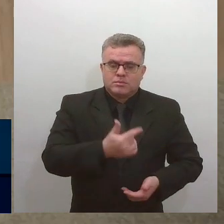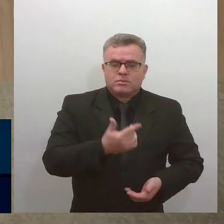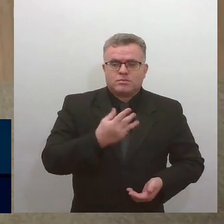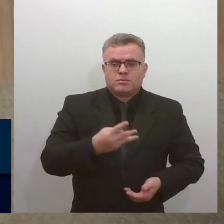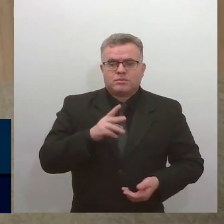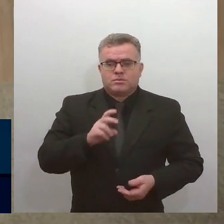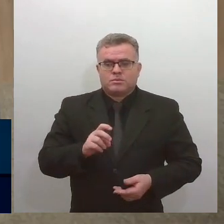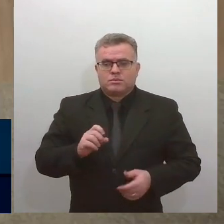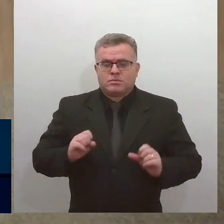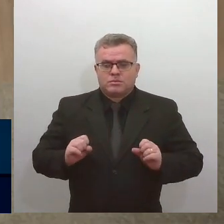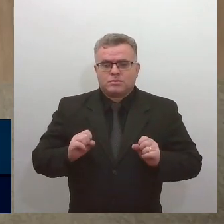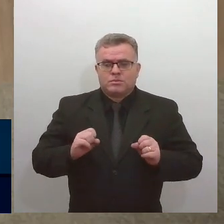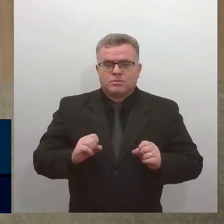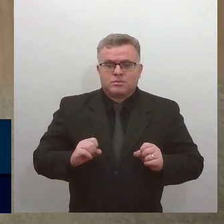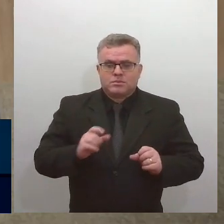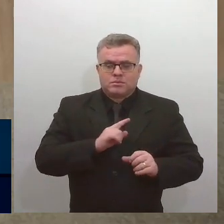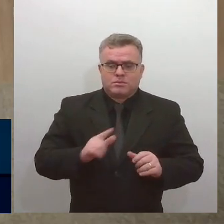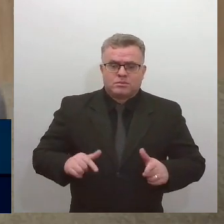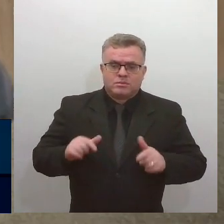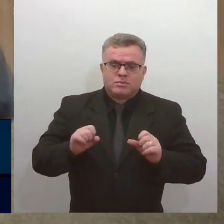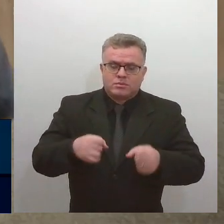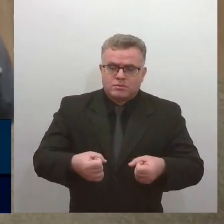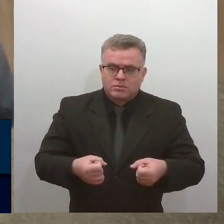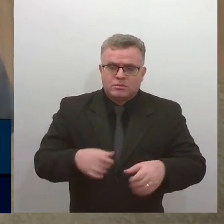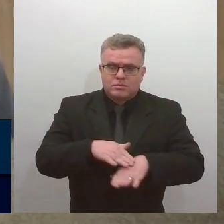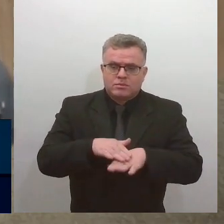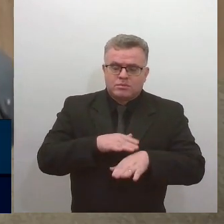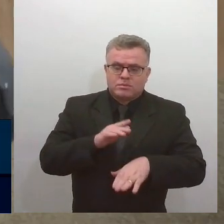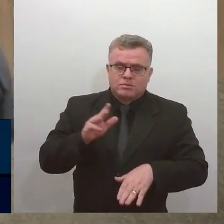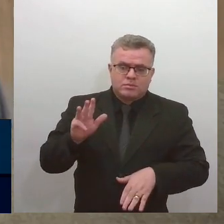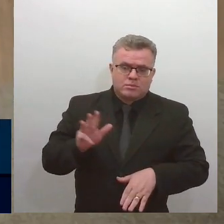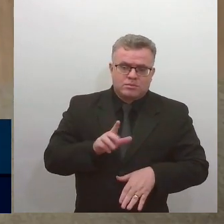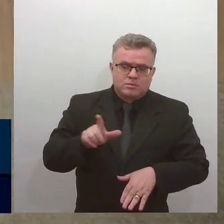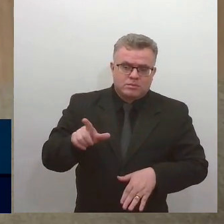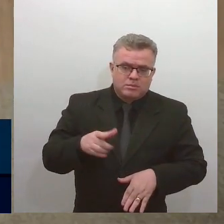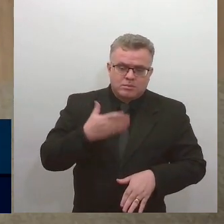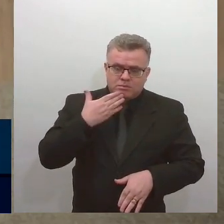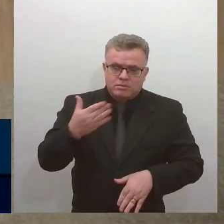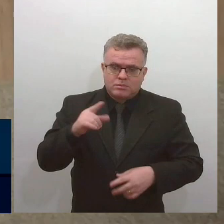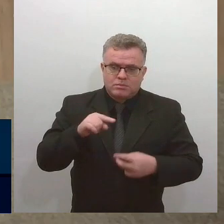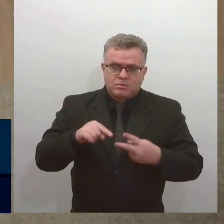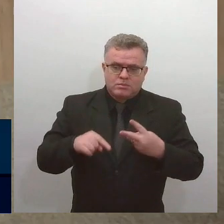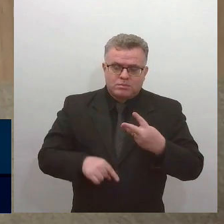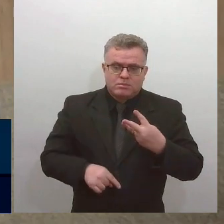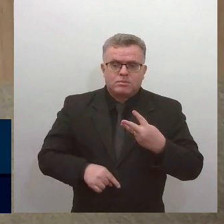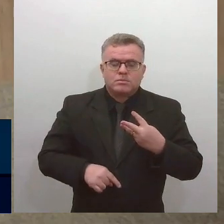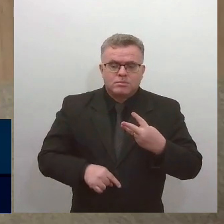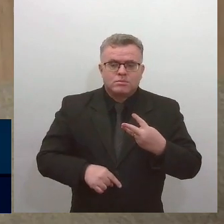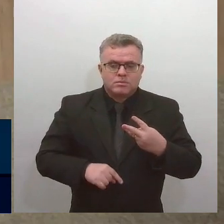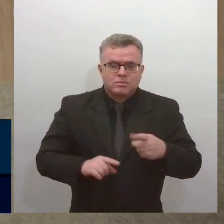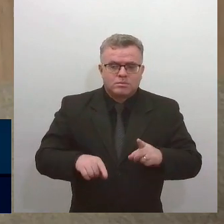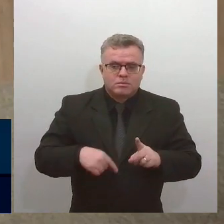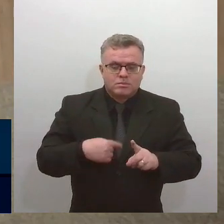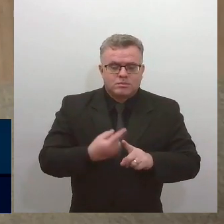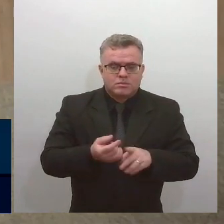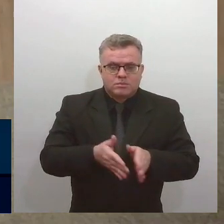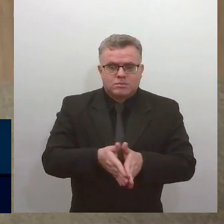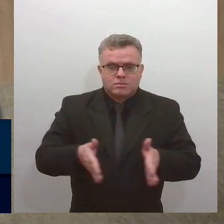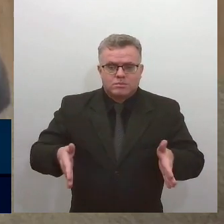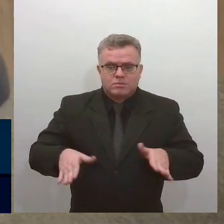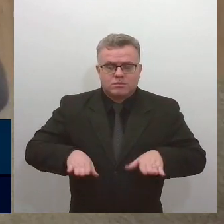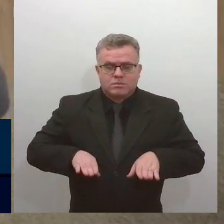Lula nos seus três pedidos um foi a duplicação Itabaiana Aracaju porque nós temos